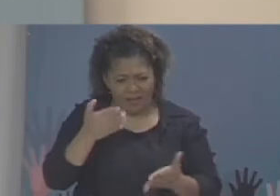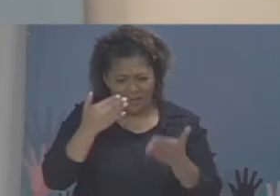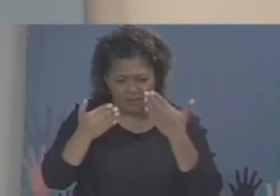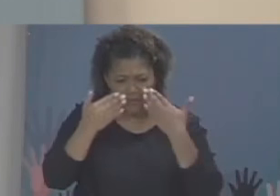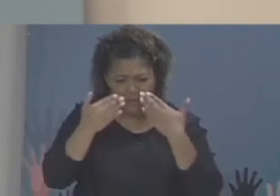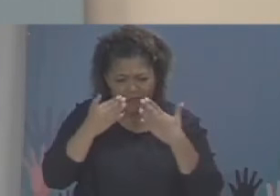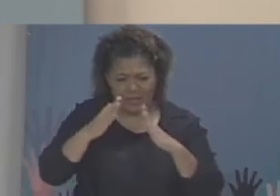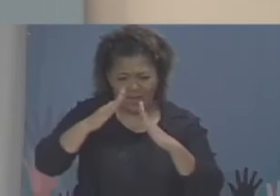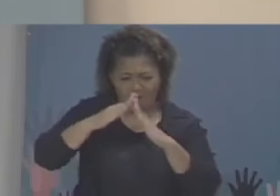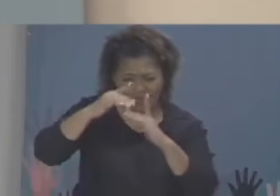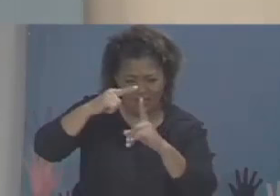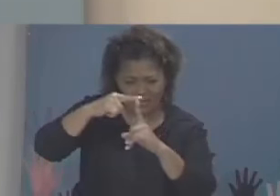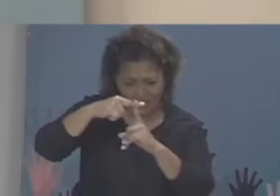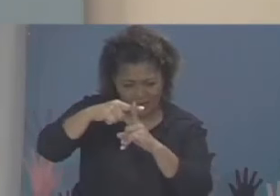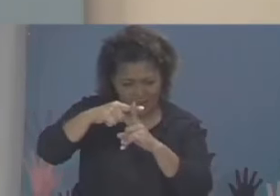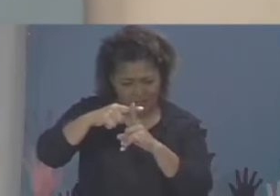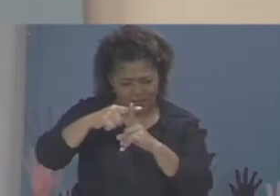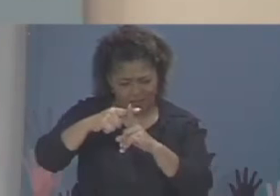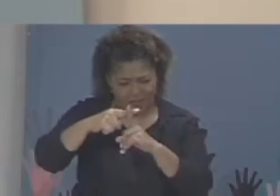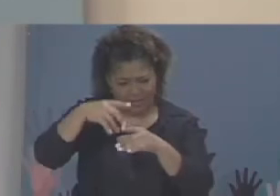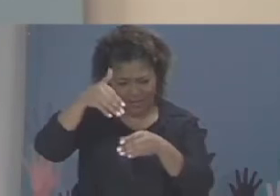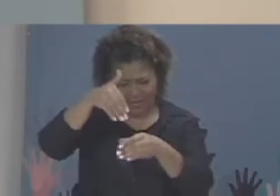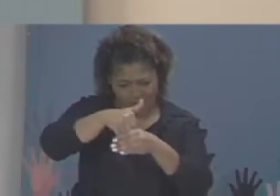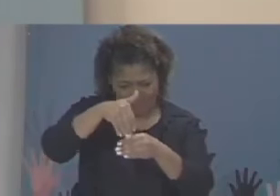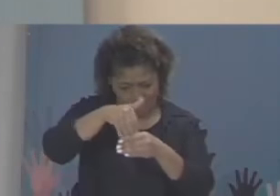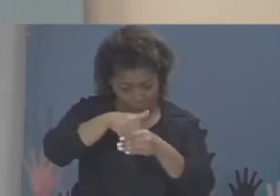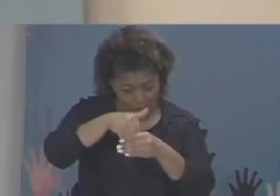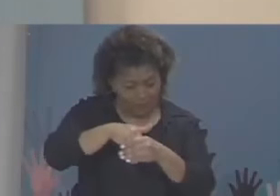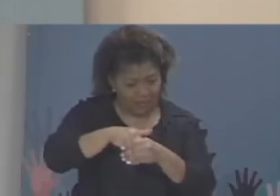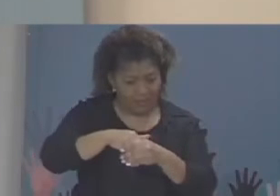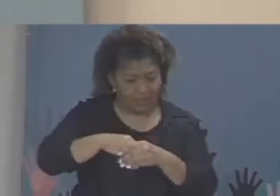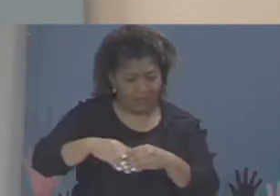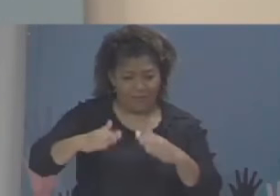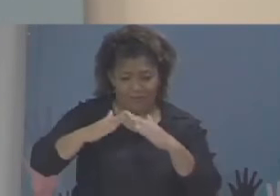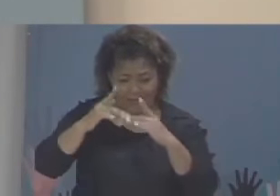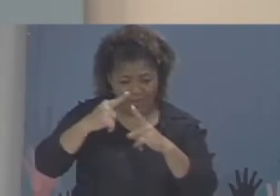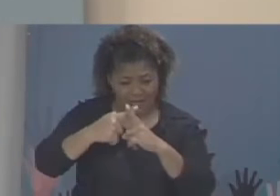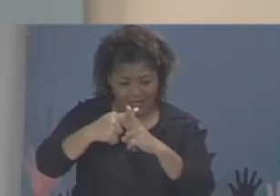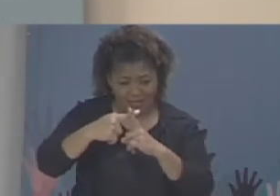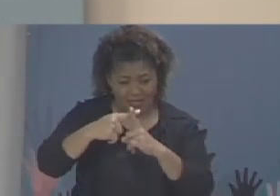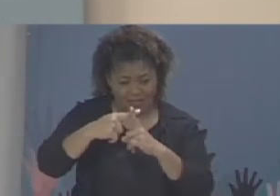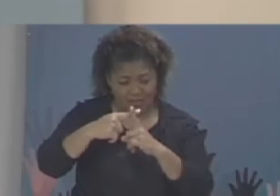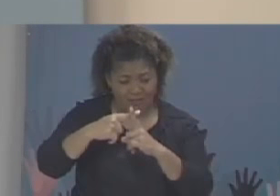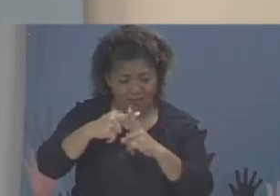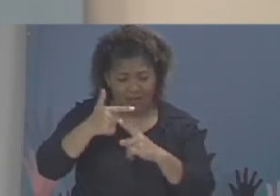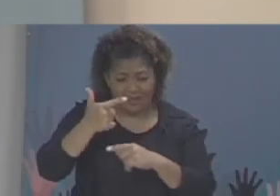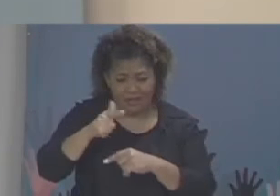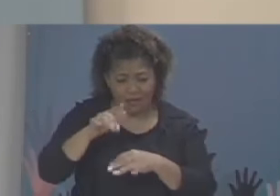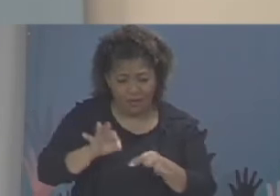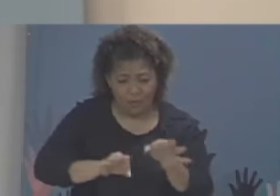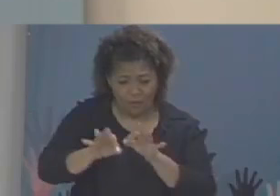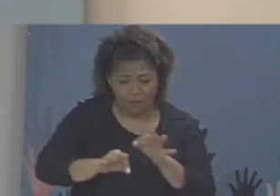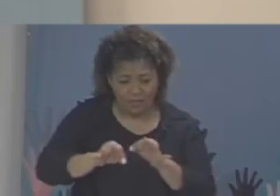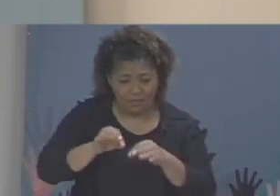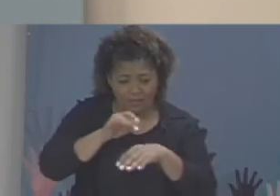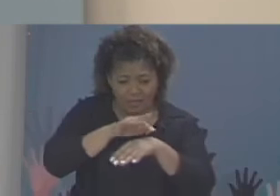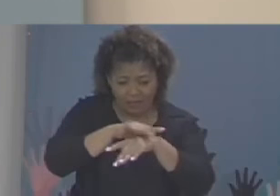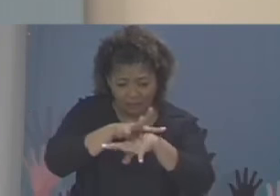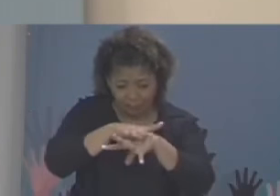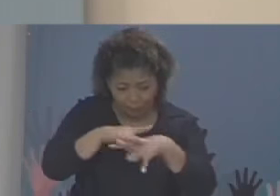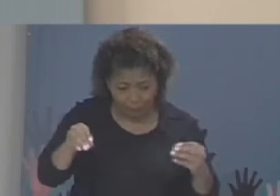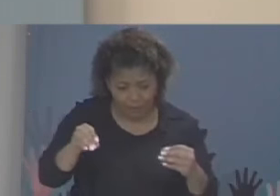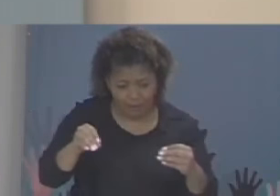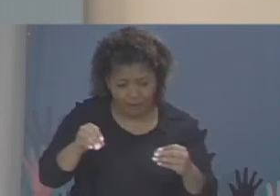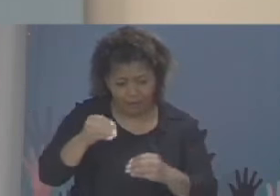igreja, algum padrinho partidário político? Não, não tem. Quem banca somos nós. A chapa Renovação da Psicologia tem algum projeto de cura? Cura gay, cura sei lá o